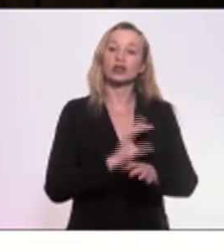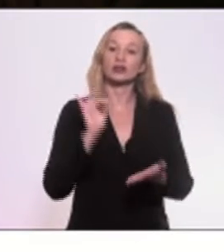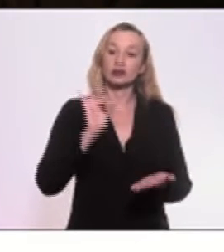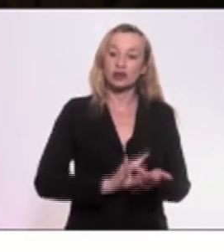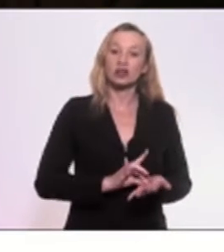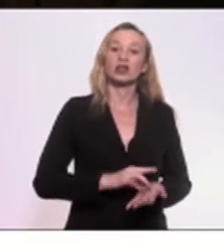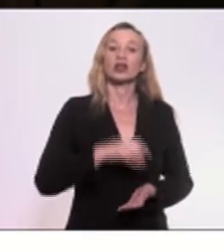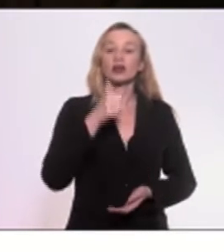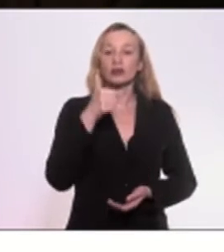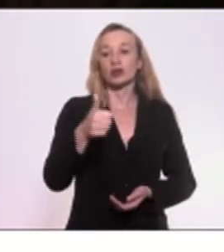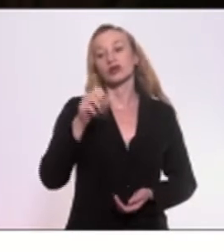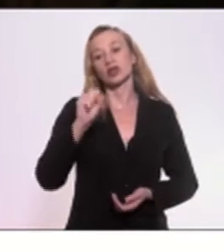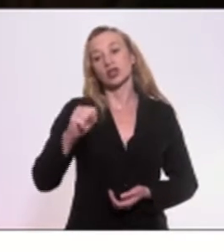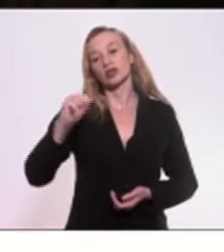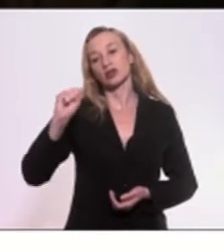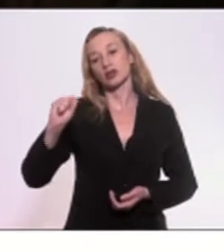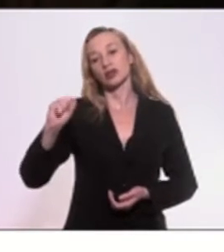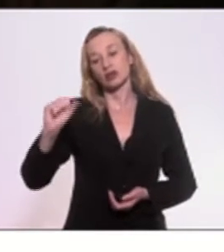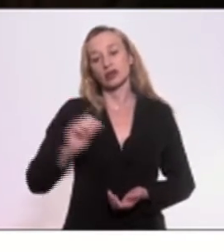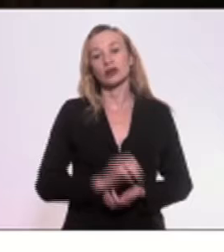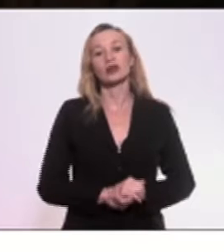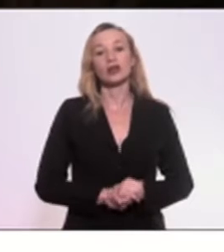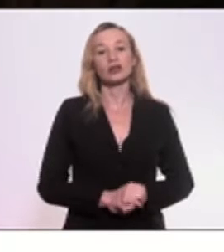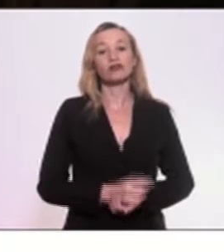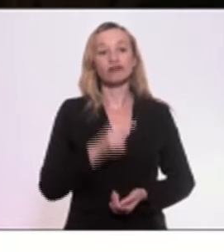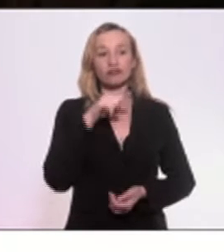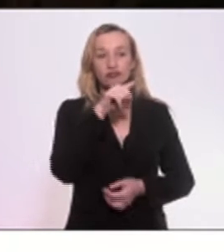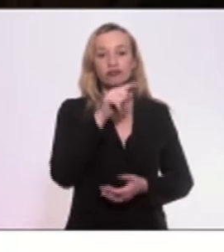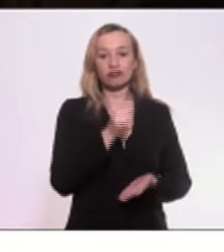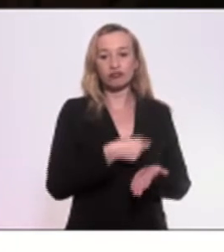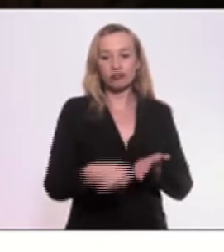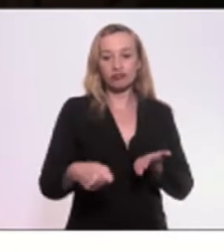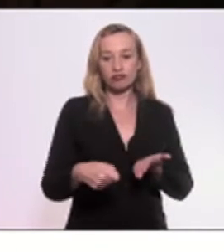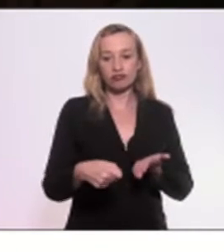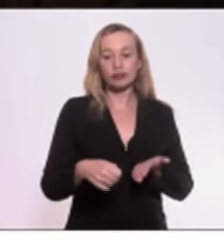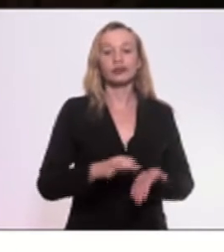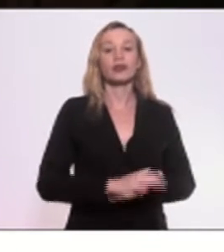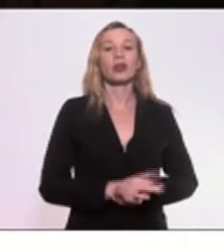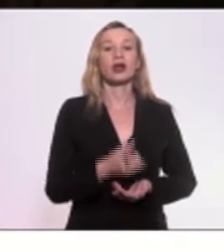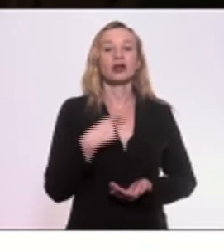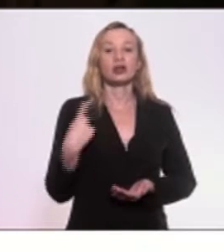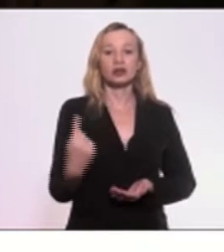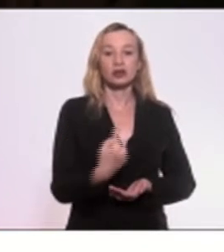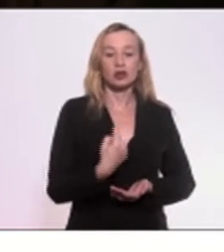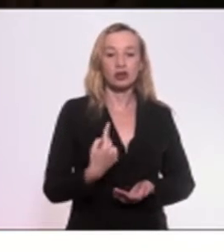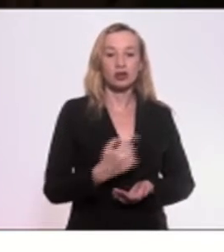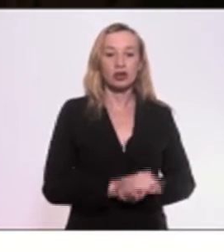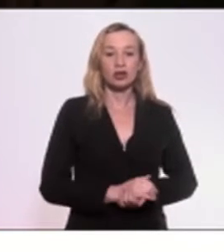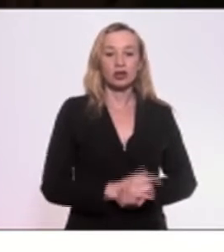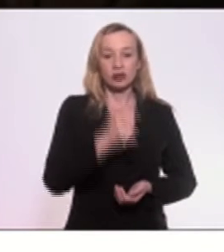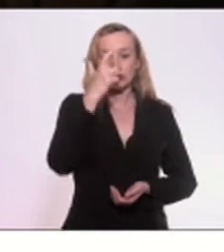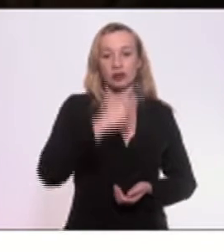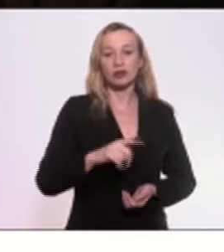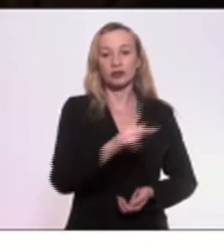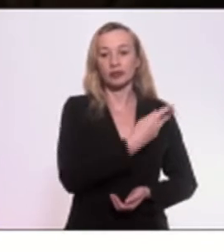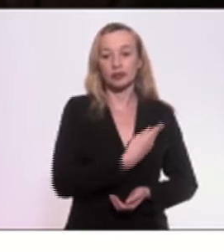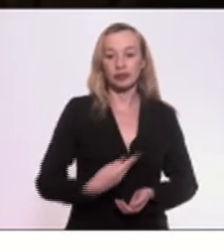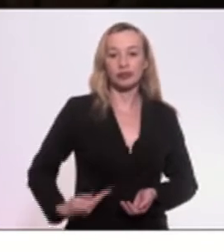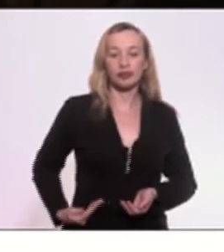de 88, está lá escrito que nós somos a